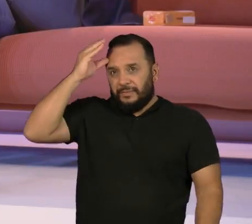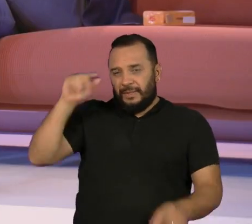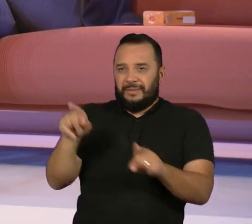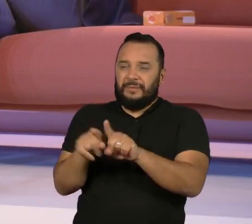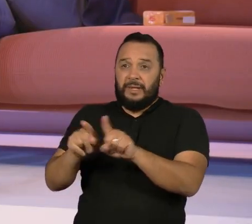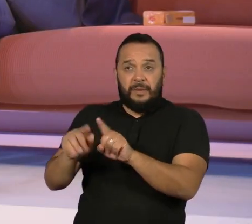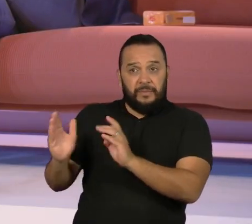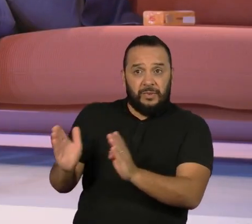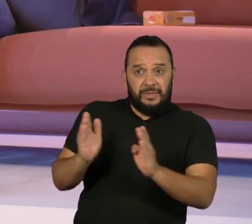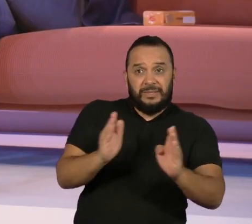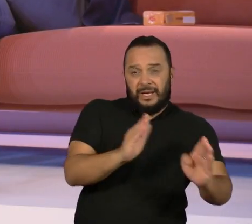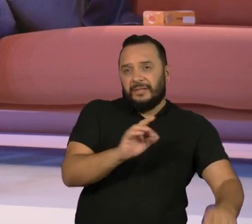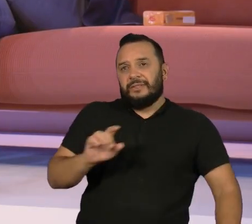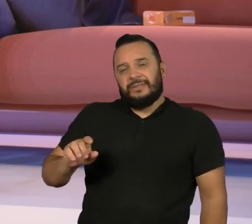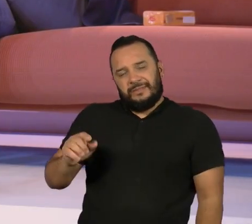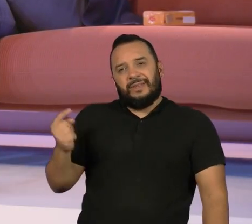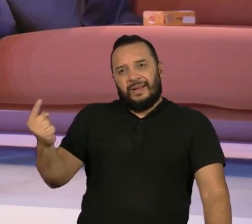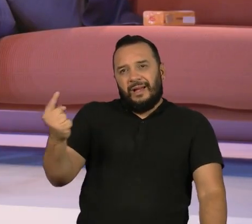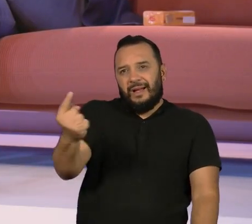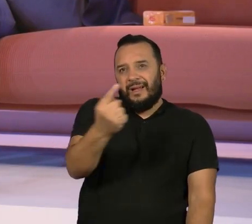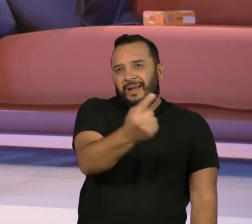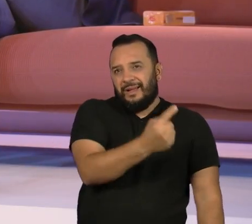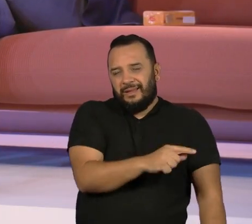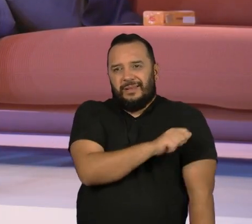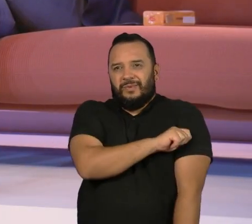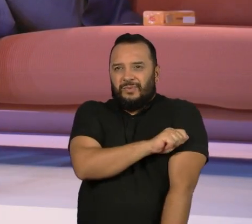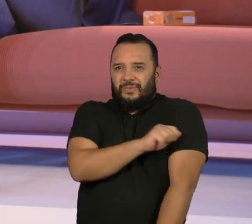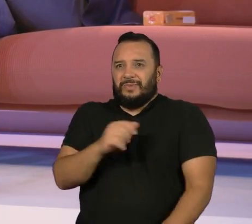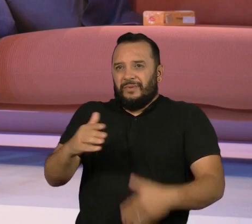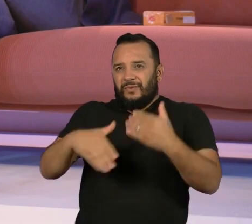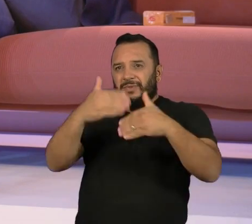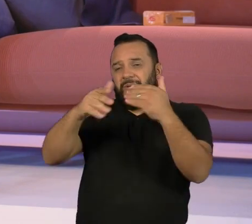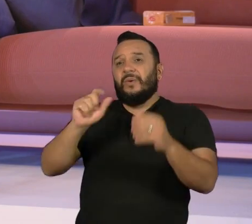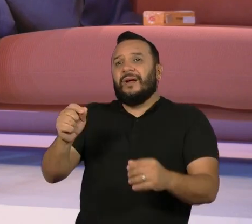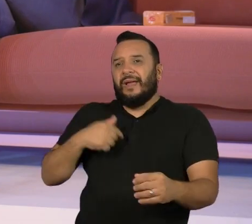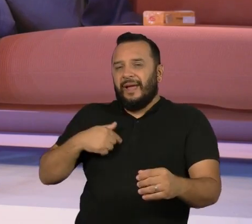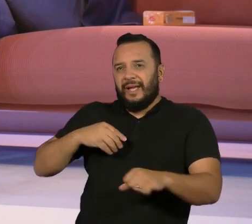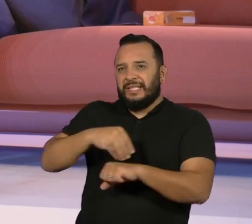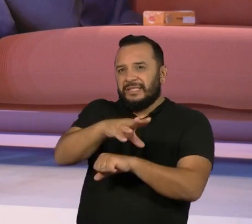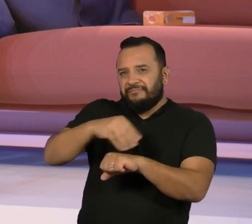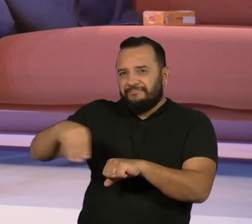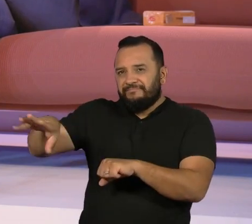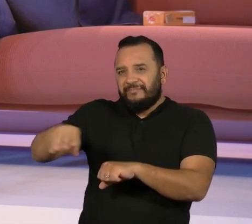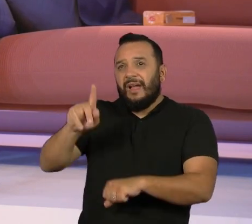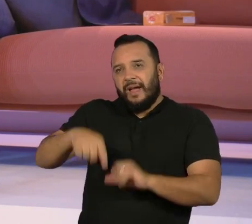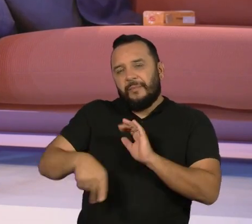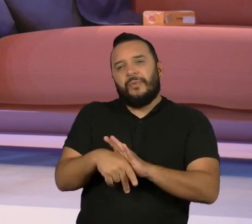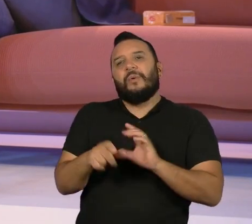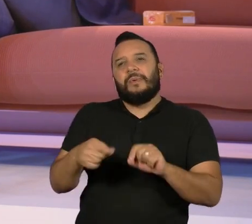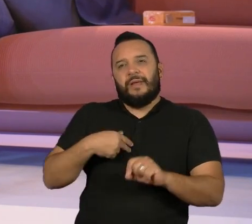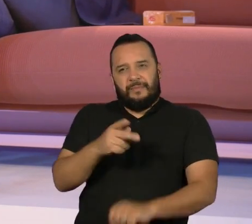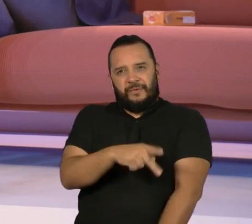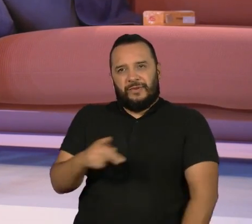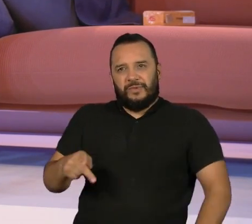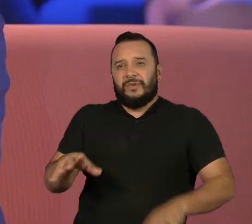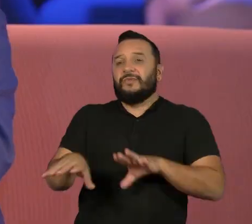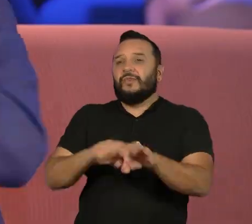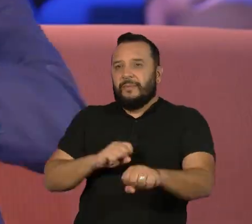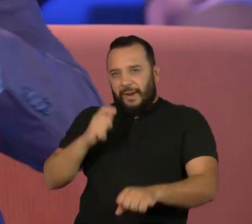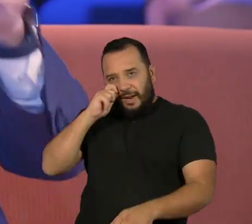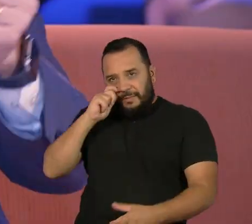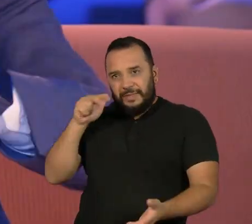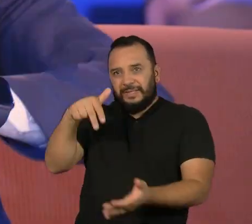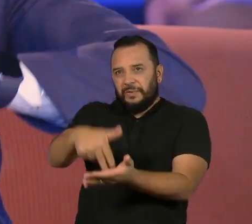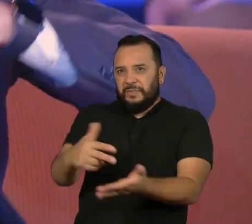processo de cada aluno na sua evolução, tem que ser professor, tem que se formar e tem que se formar presencialmente.